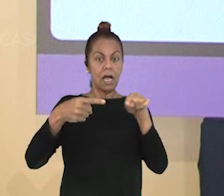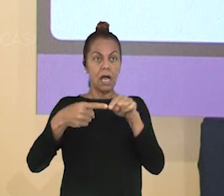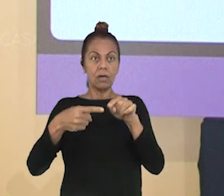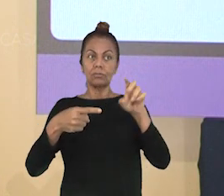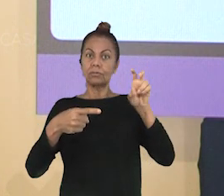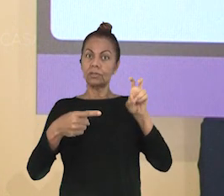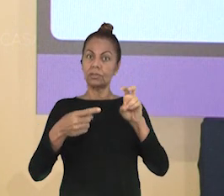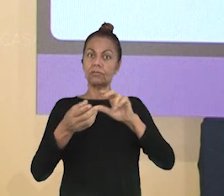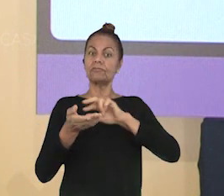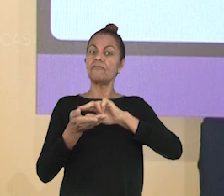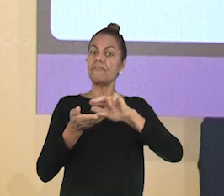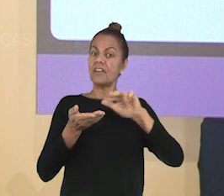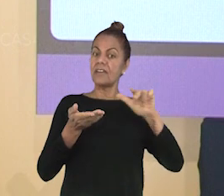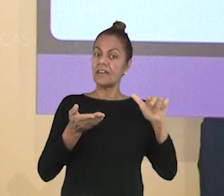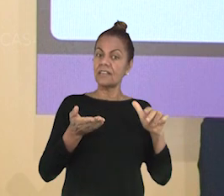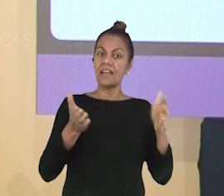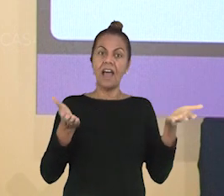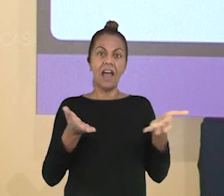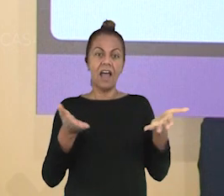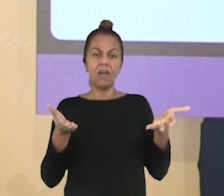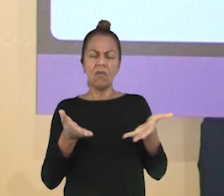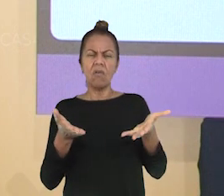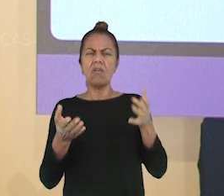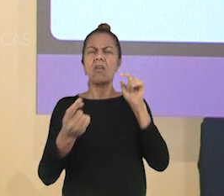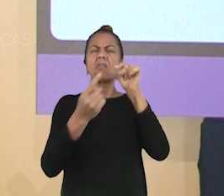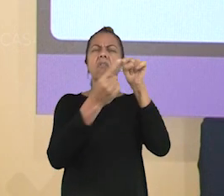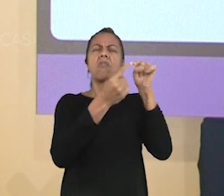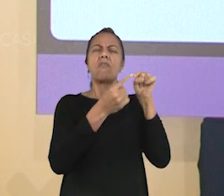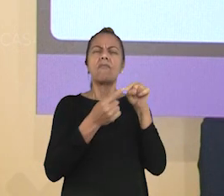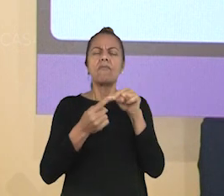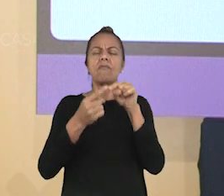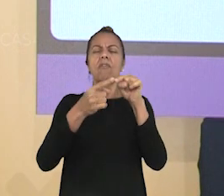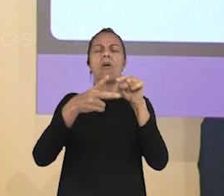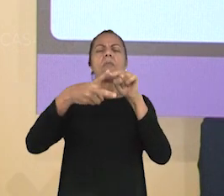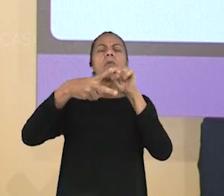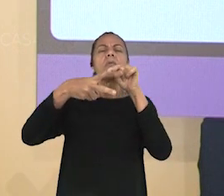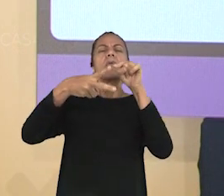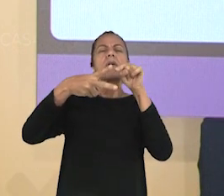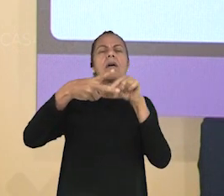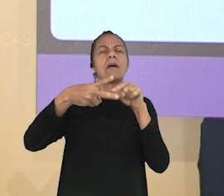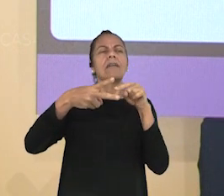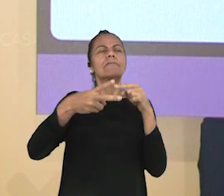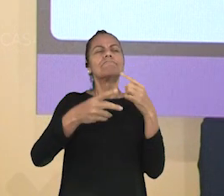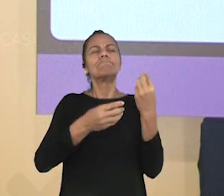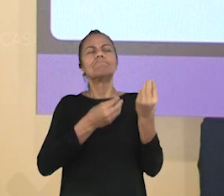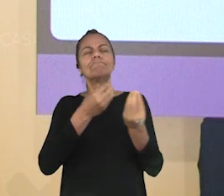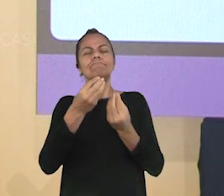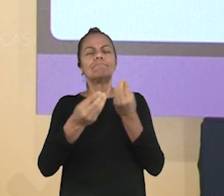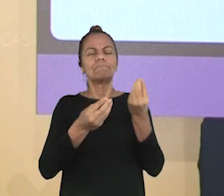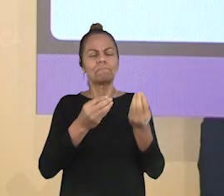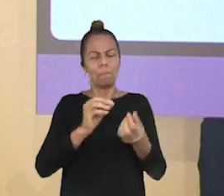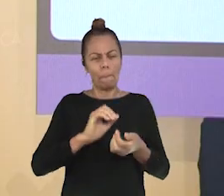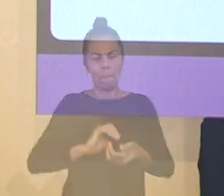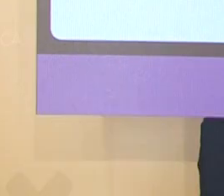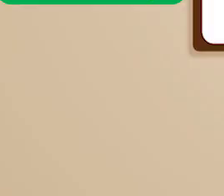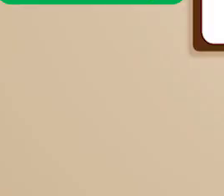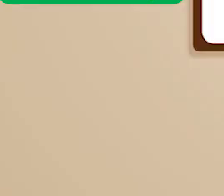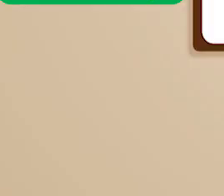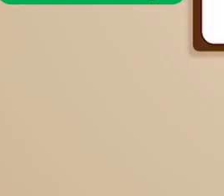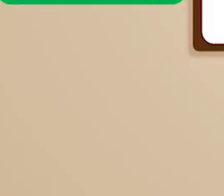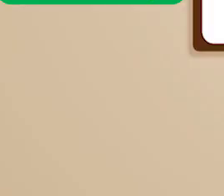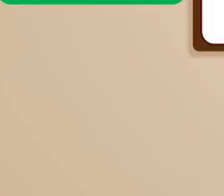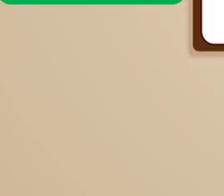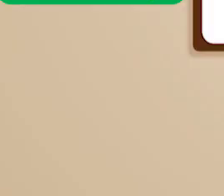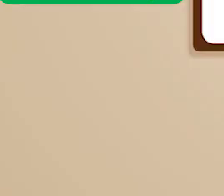triângulos diferentes, com seus ângulos identificados. Classifique cada um deles de acordo com seus ângulos.